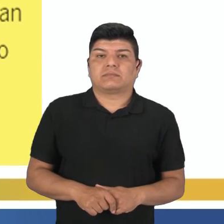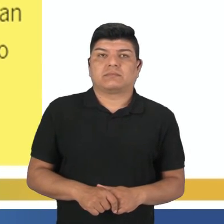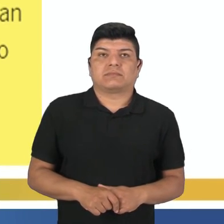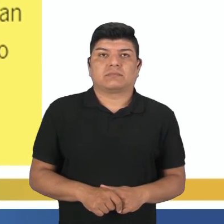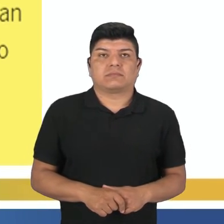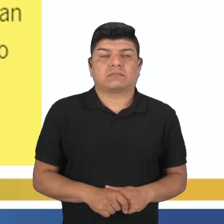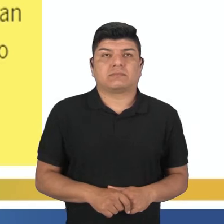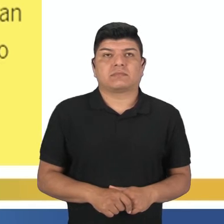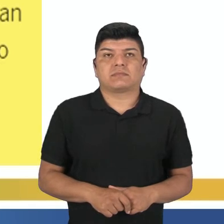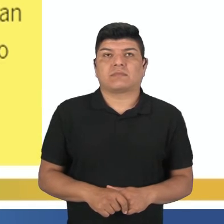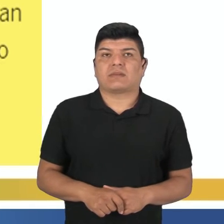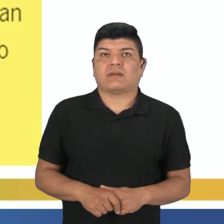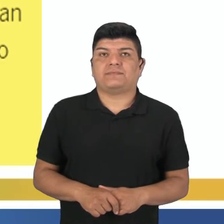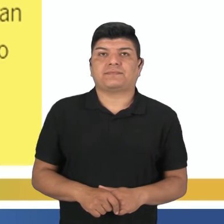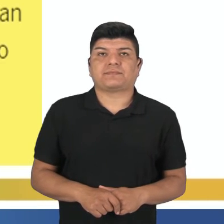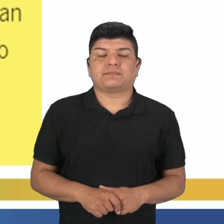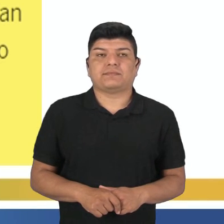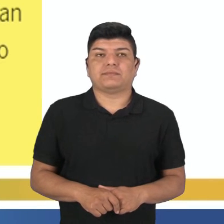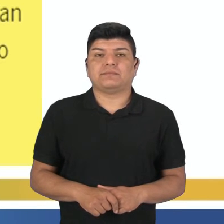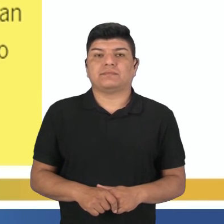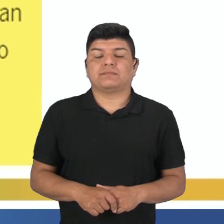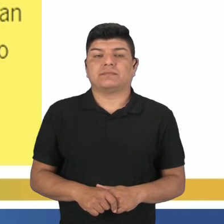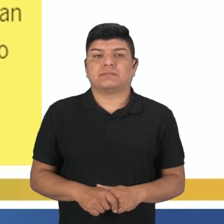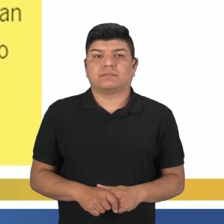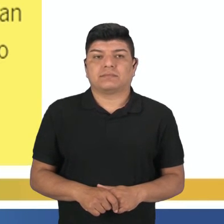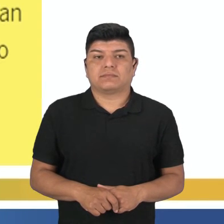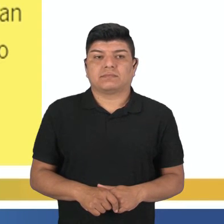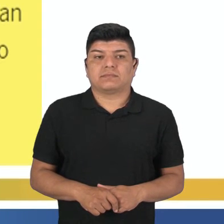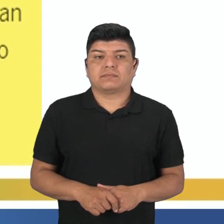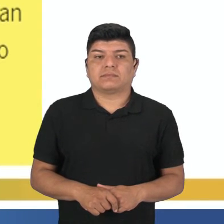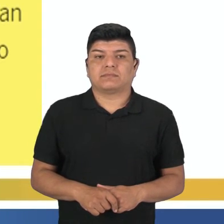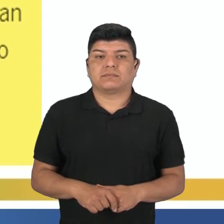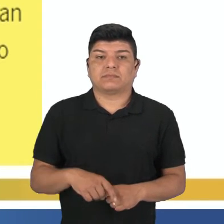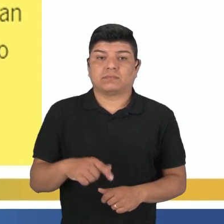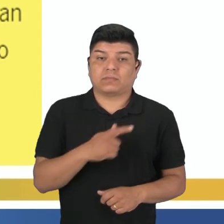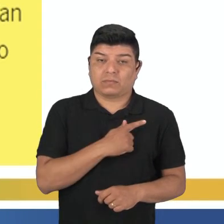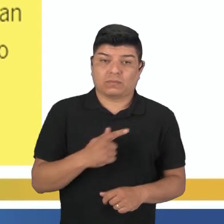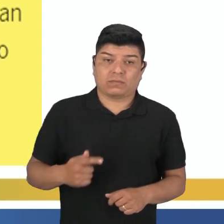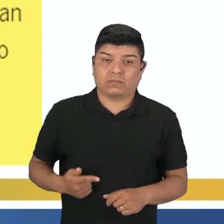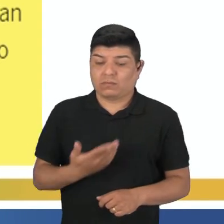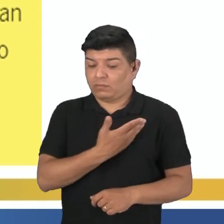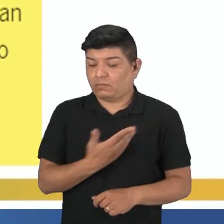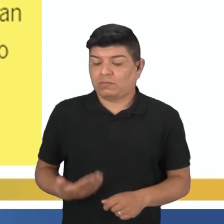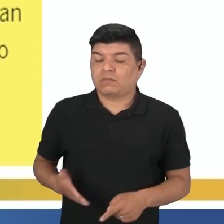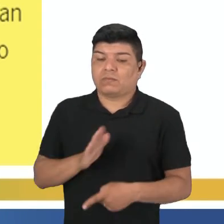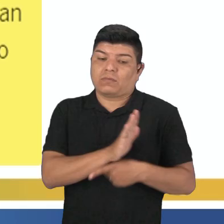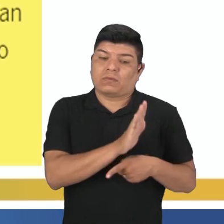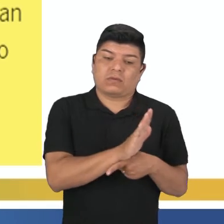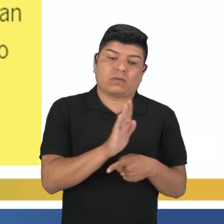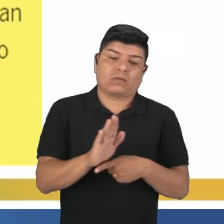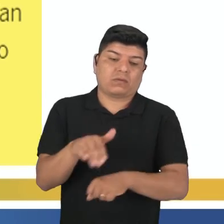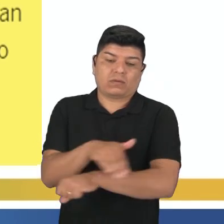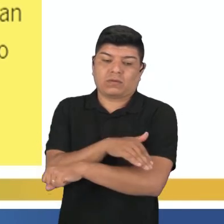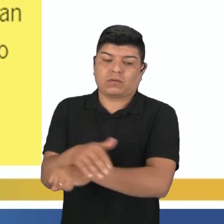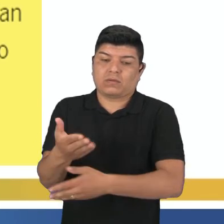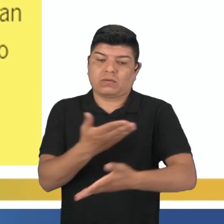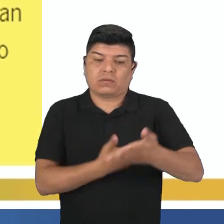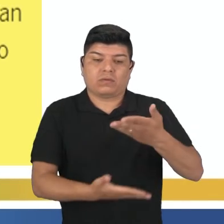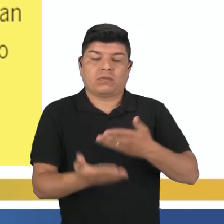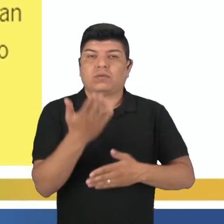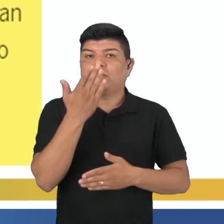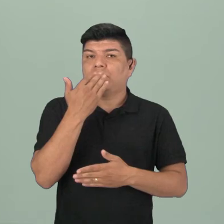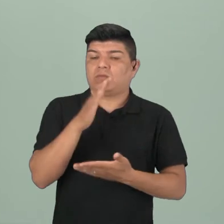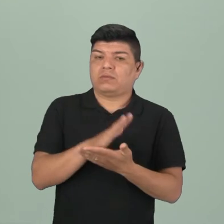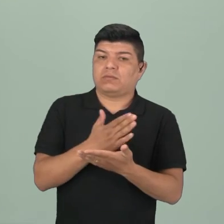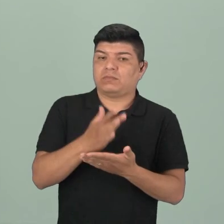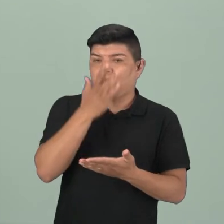lugar onde muitas pessoas na América Latina recebem comida diária. Ou seja, o governo tem ajudado nas ruas, distribuindo comida, né? Algumas pessoas que estão